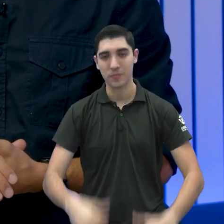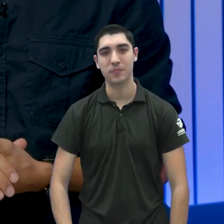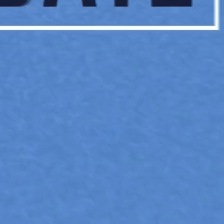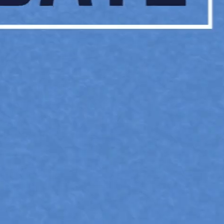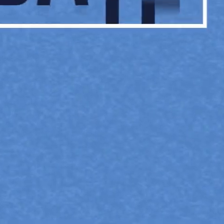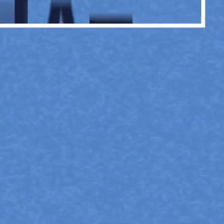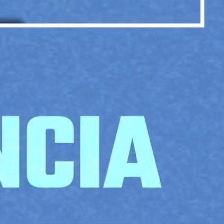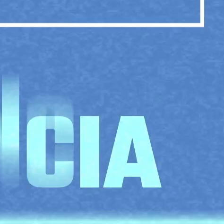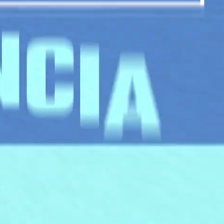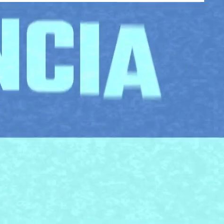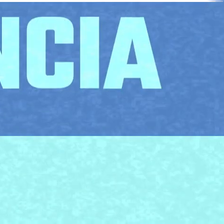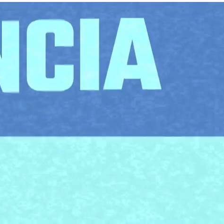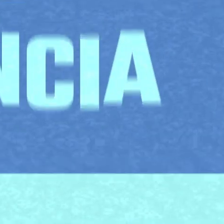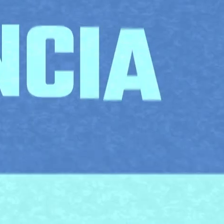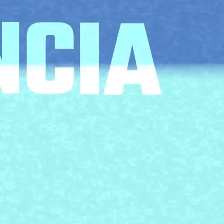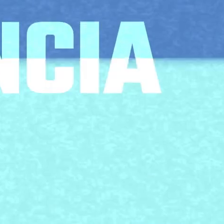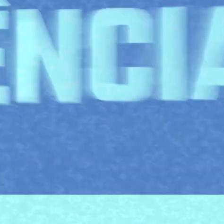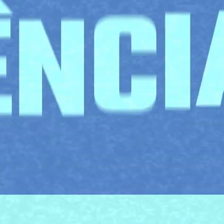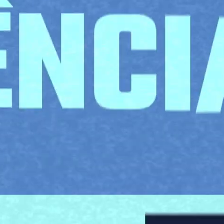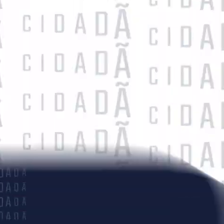volta.